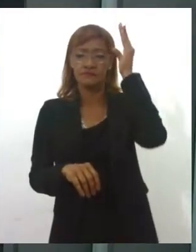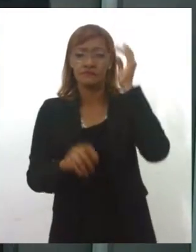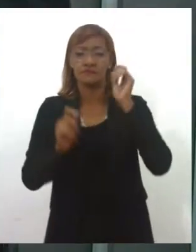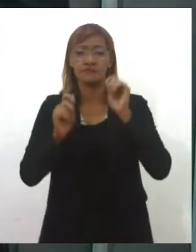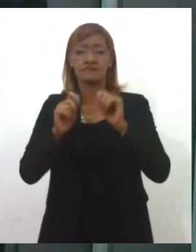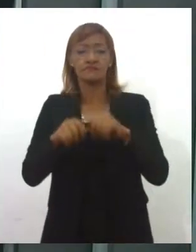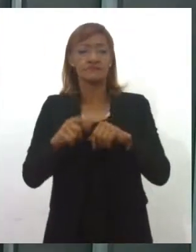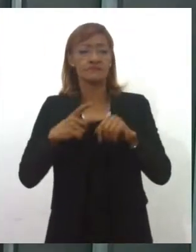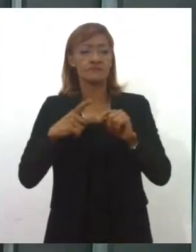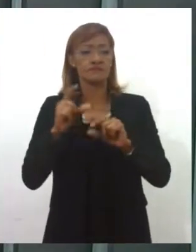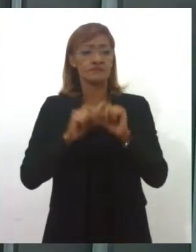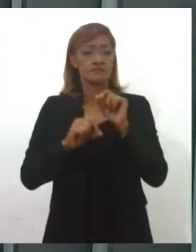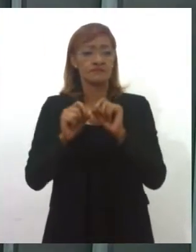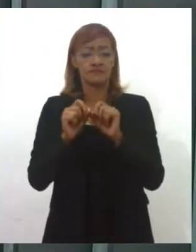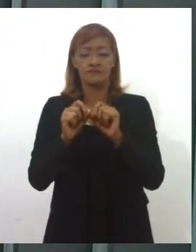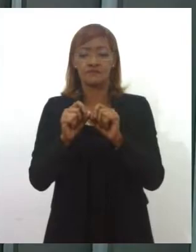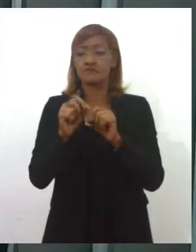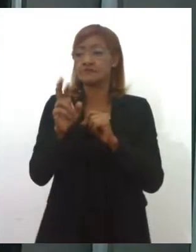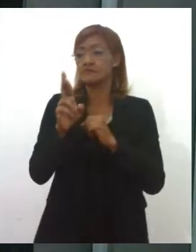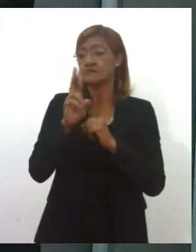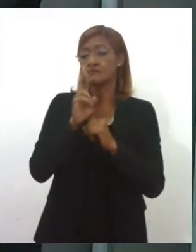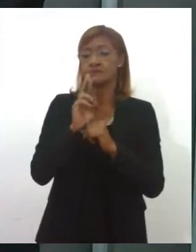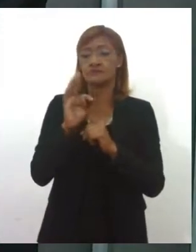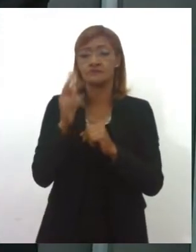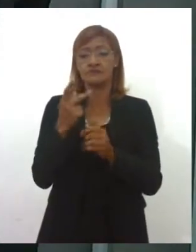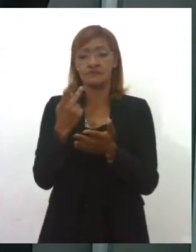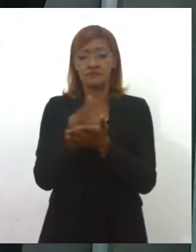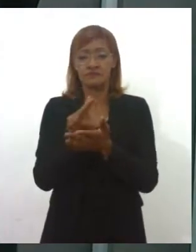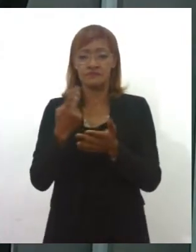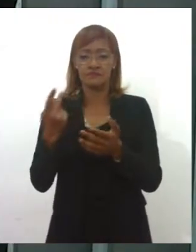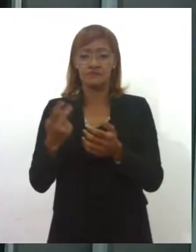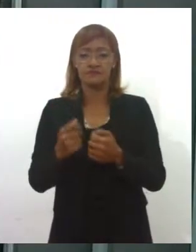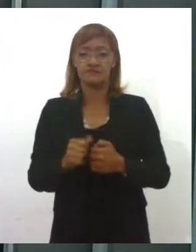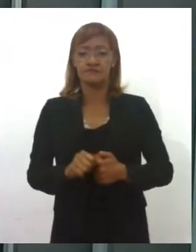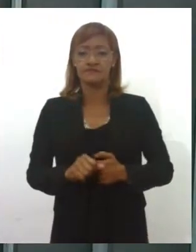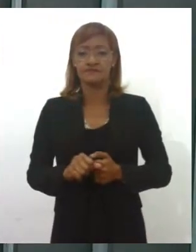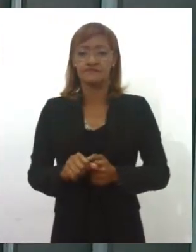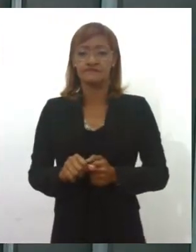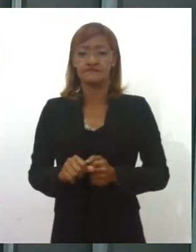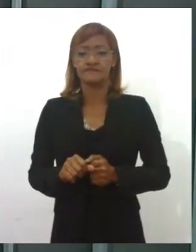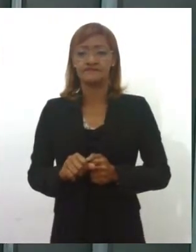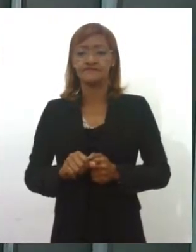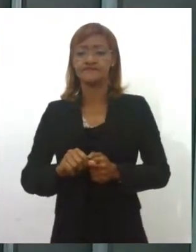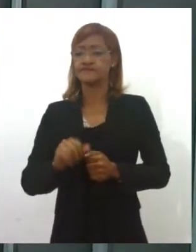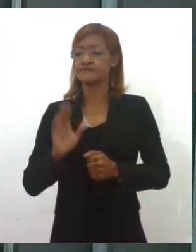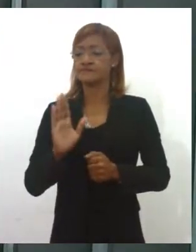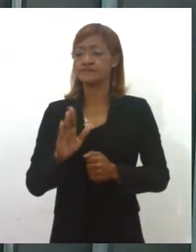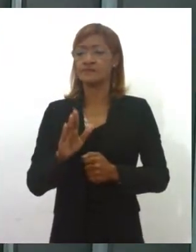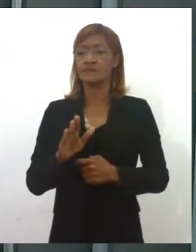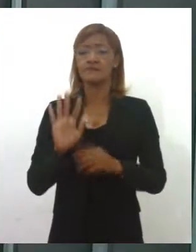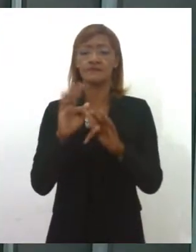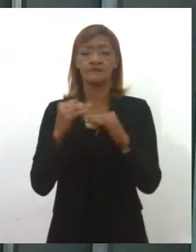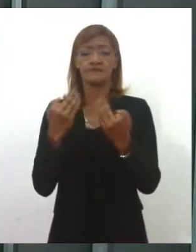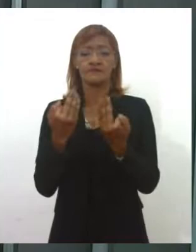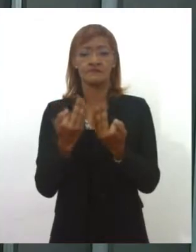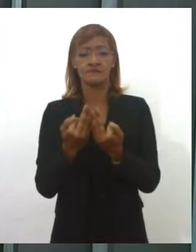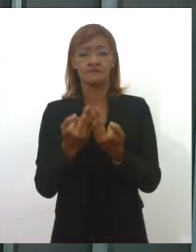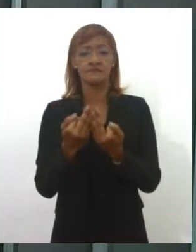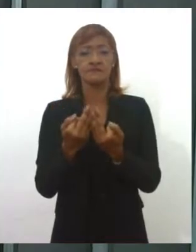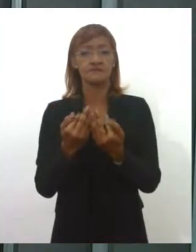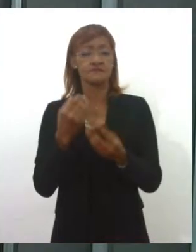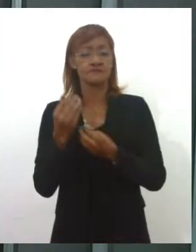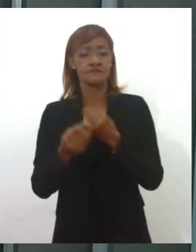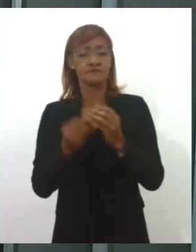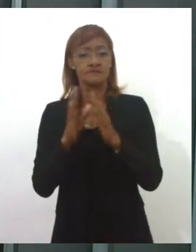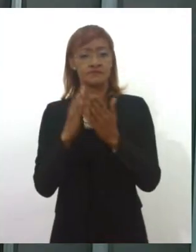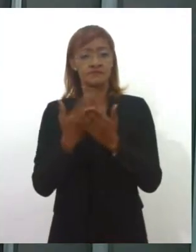respostas daquilo que está acontecendo Então não só para os alunos Mas também como para as famílias através desse suporte que as